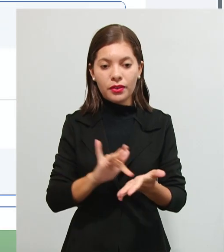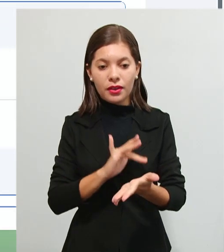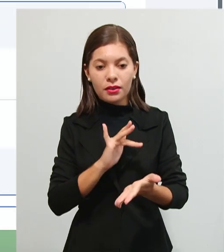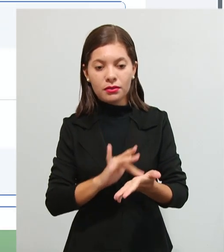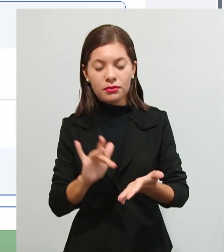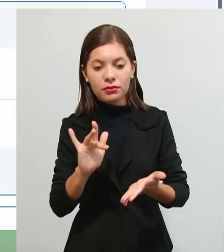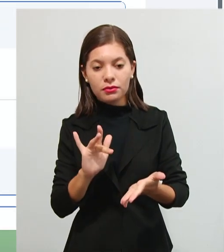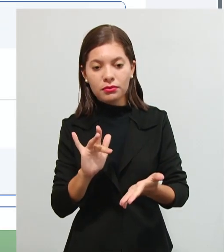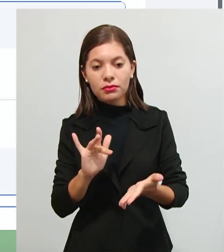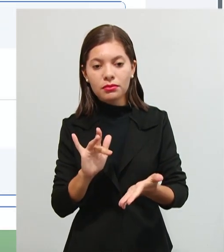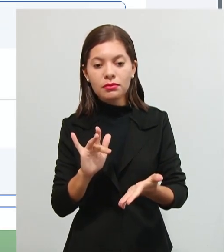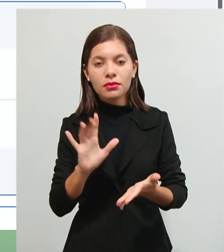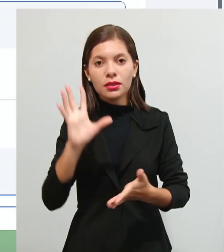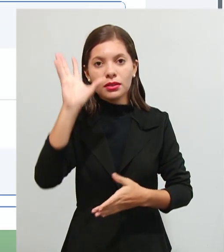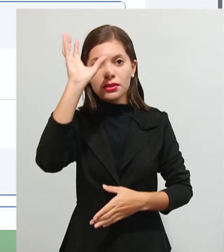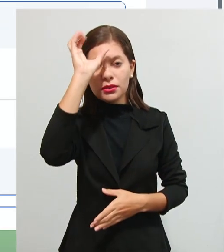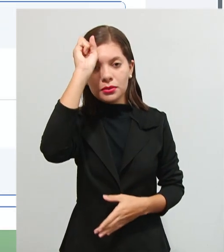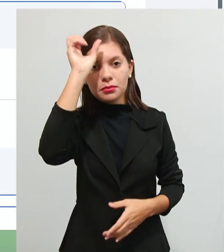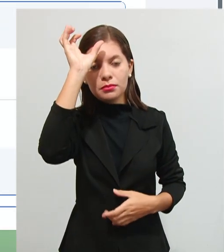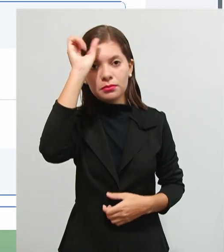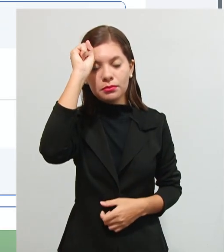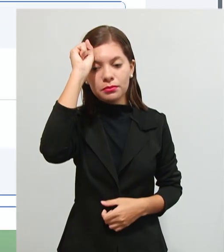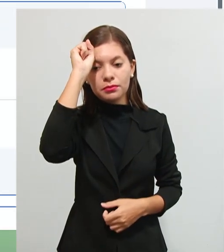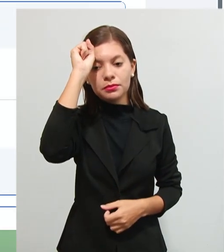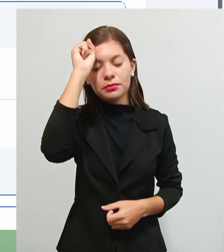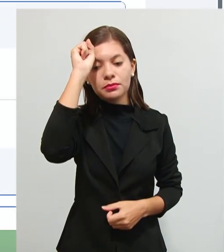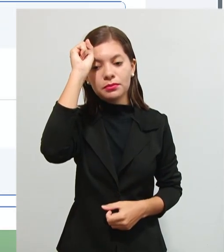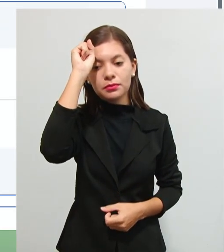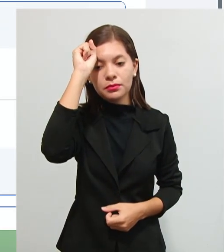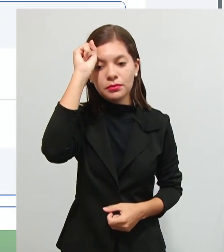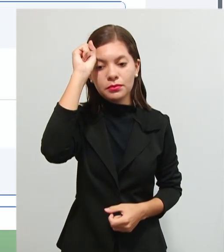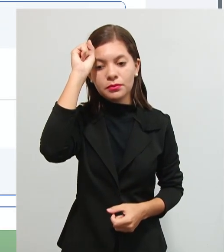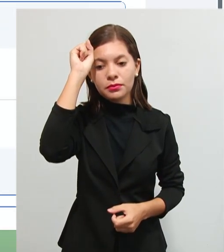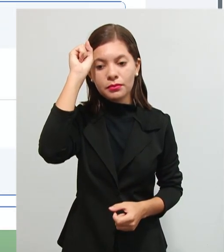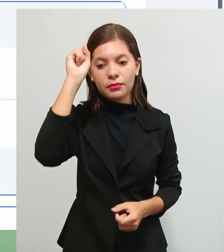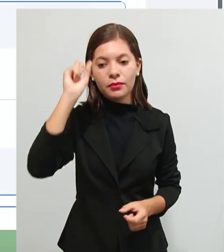virtuais de aprendizagens,